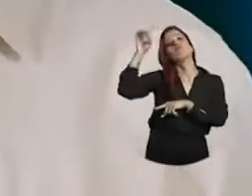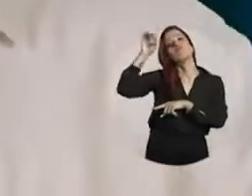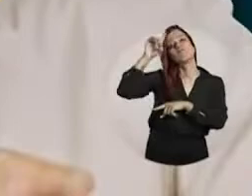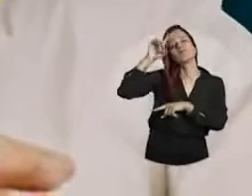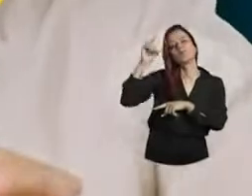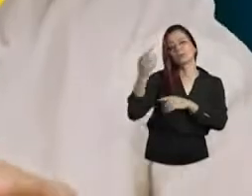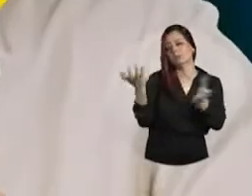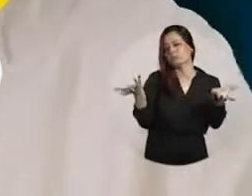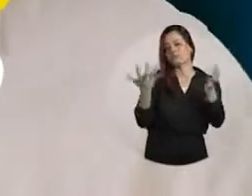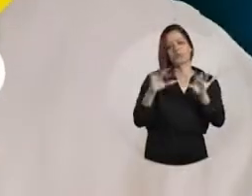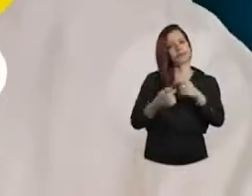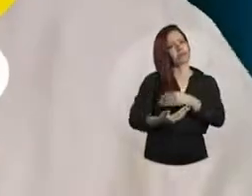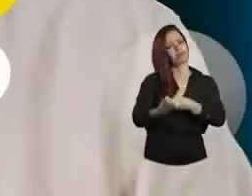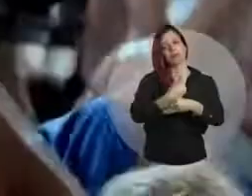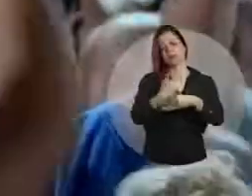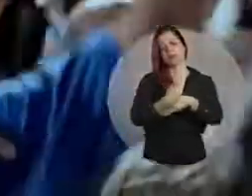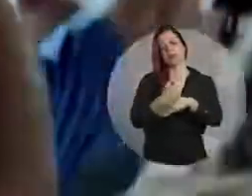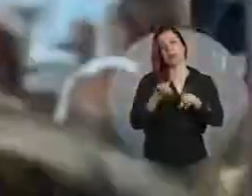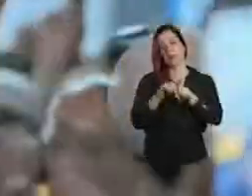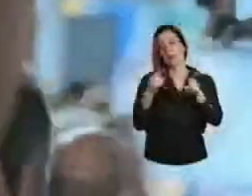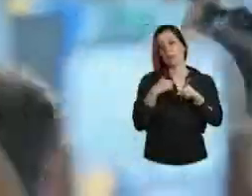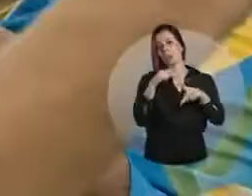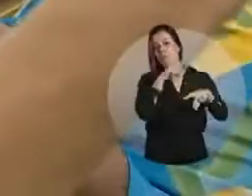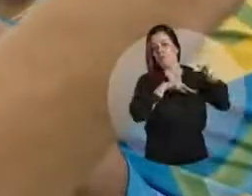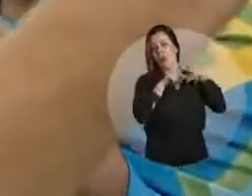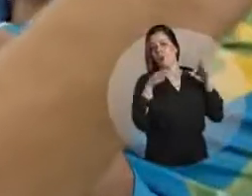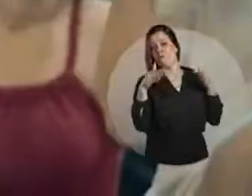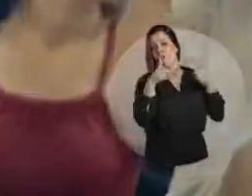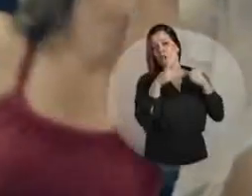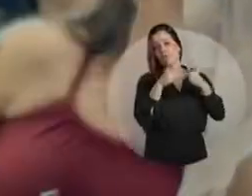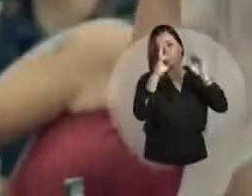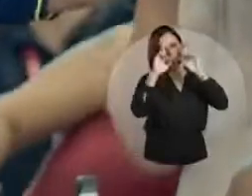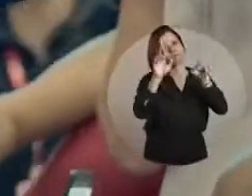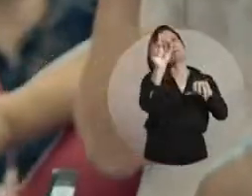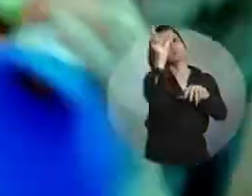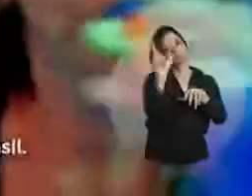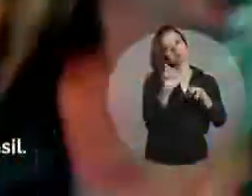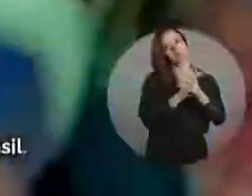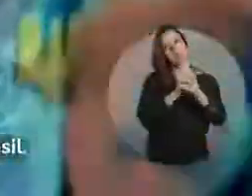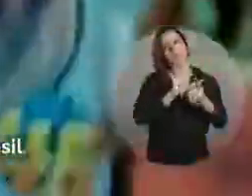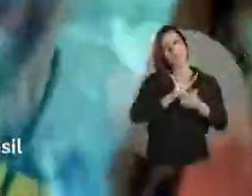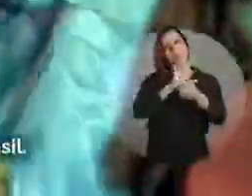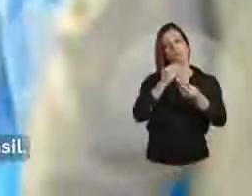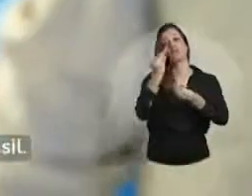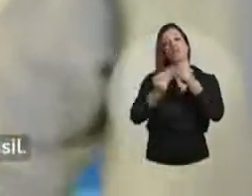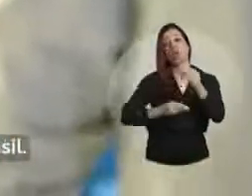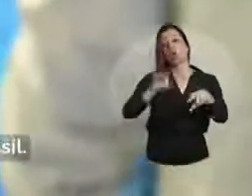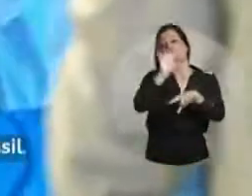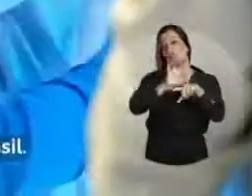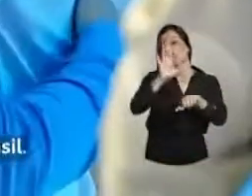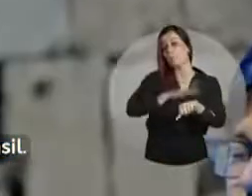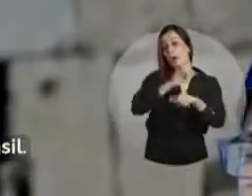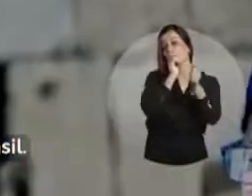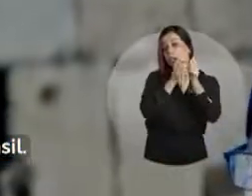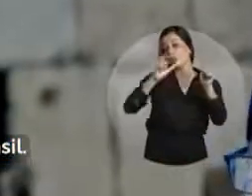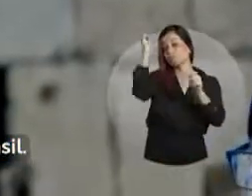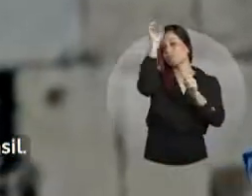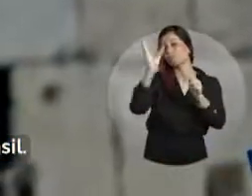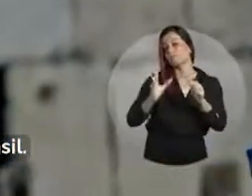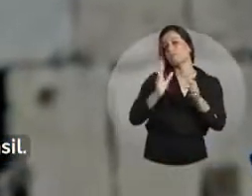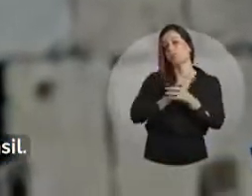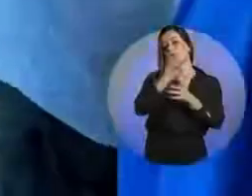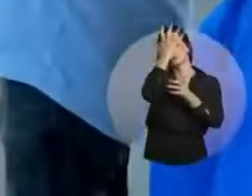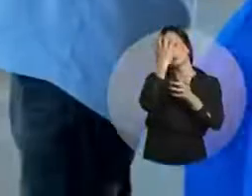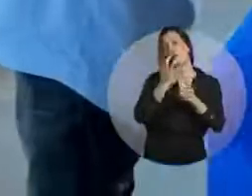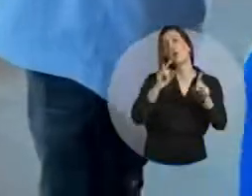os dias e sem querer nada em troca. Mas nós não vamos desviar o foco em respeito a você. Vamos mostrar como nos tornamos o estado que mais cresce